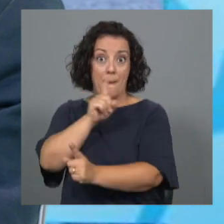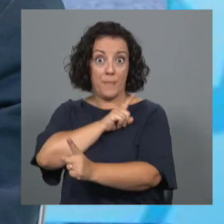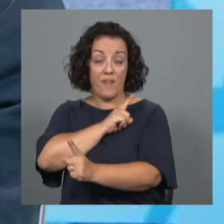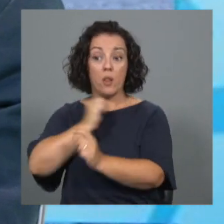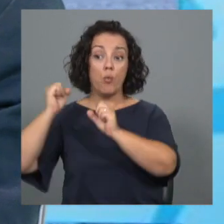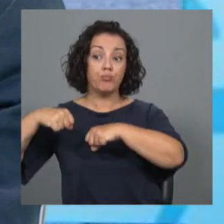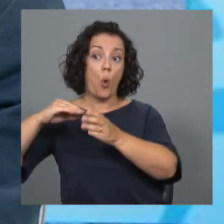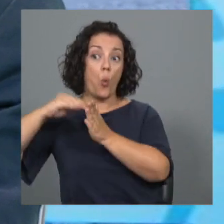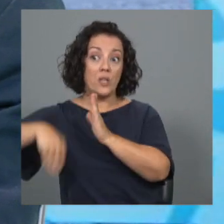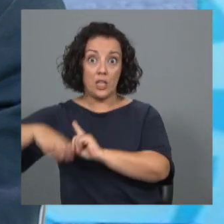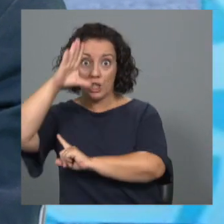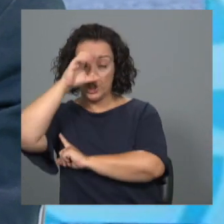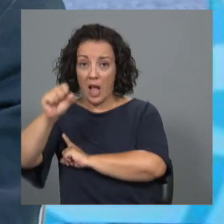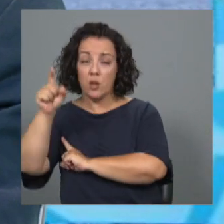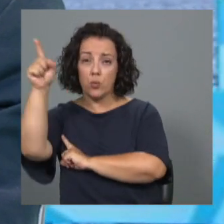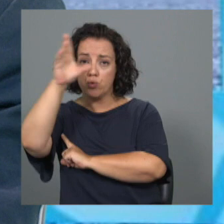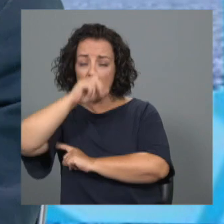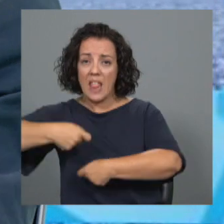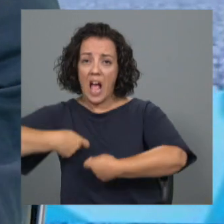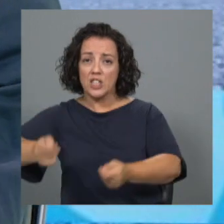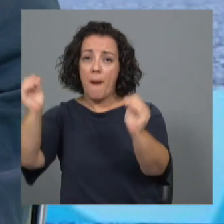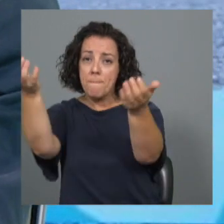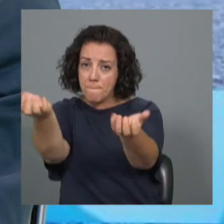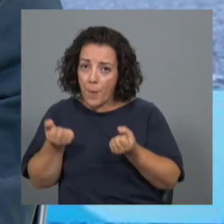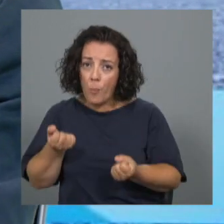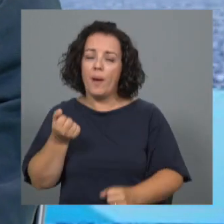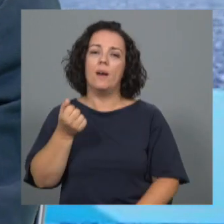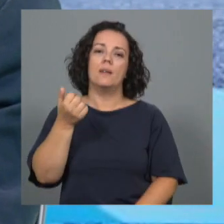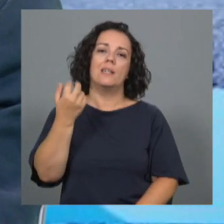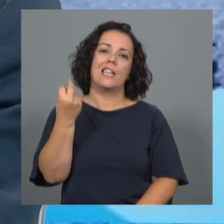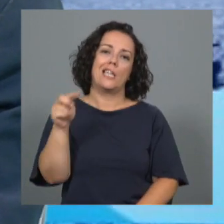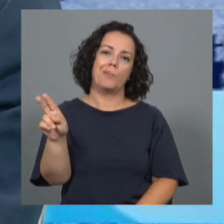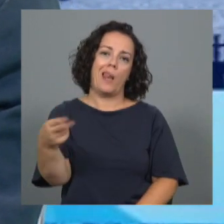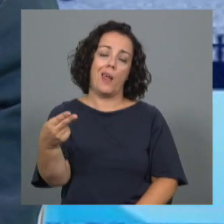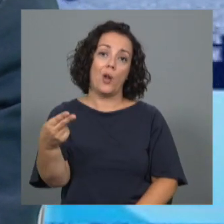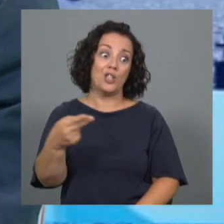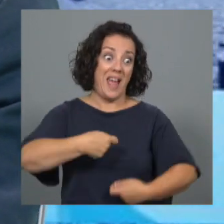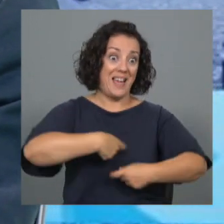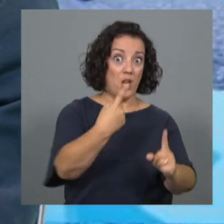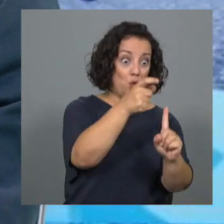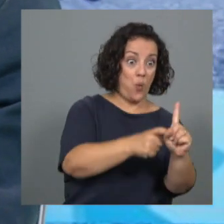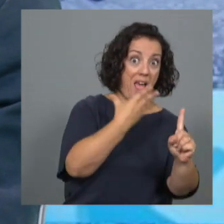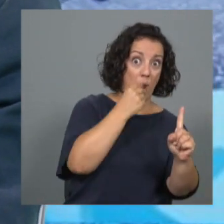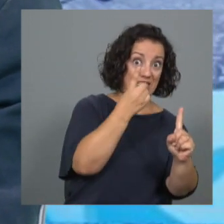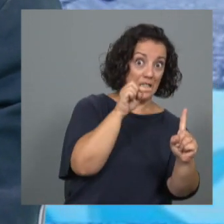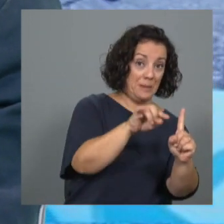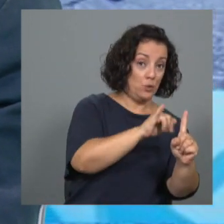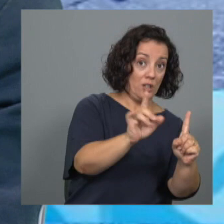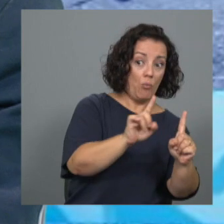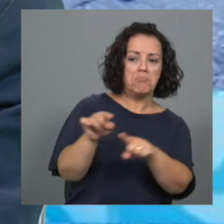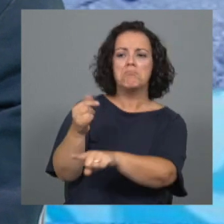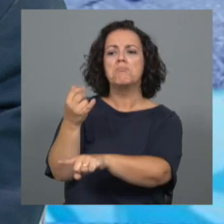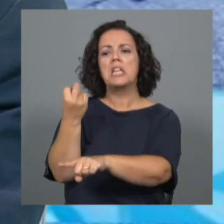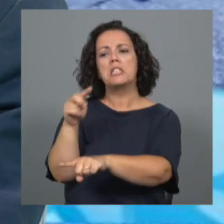associação fica mais barato ao Estado, cerca de 3.000 euros. Em vez de 6.200 euros por aluno, fica a cerca de 3.300 euros por aluno.